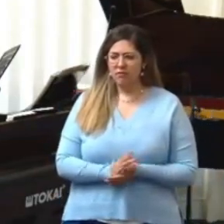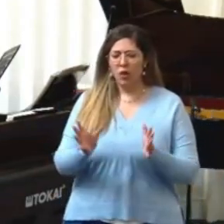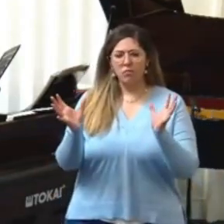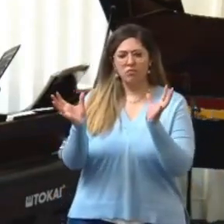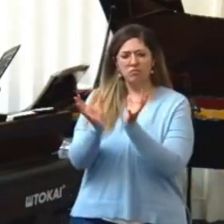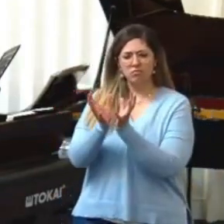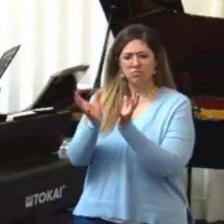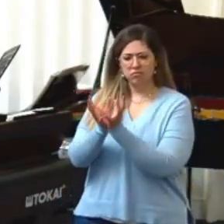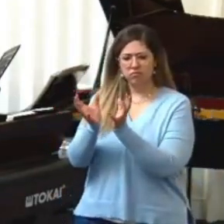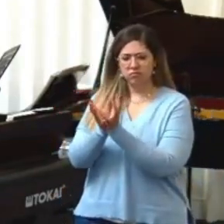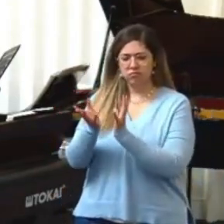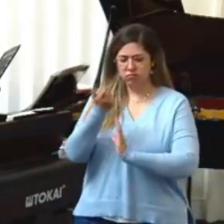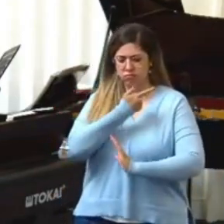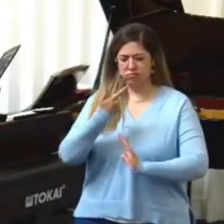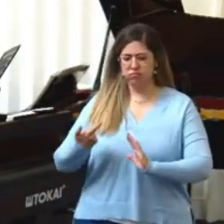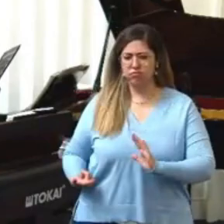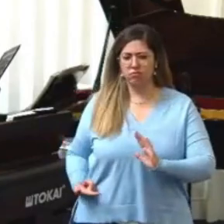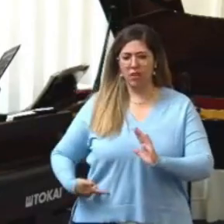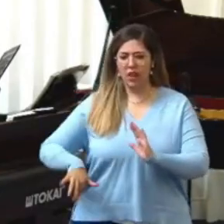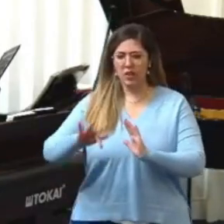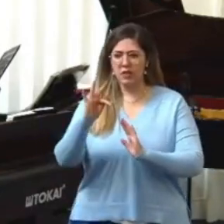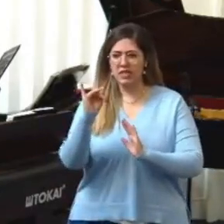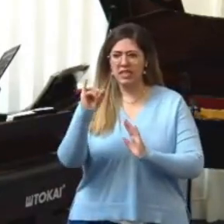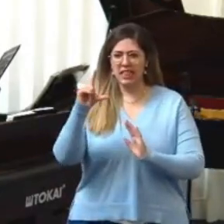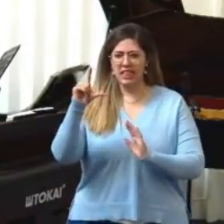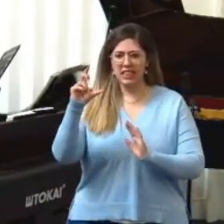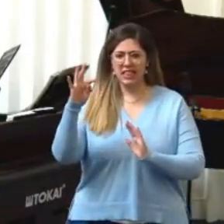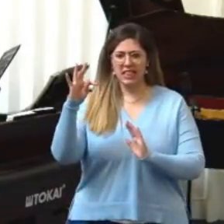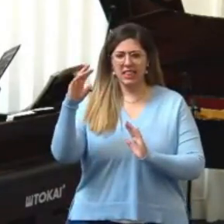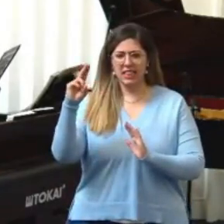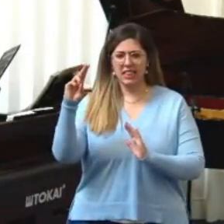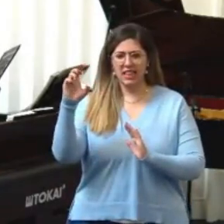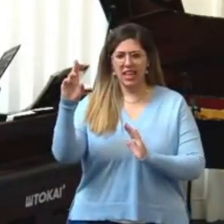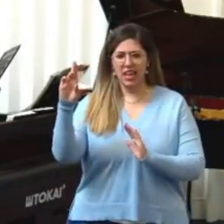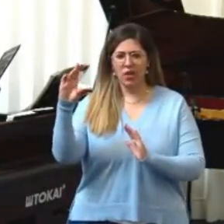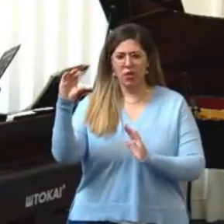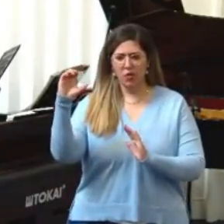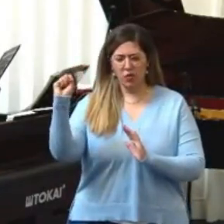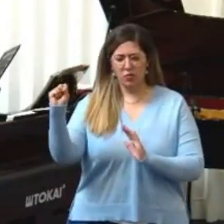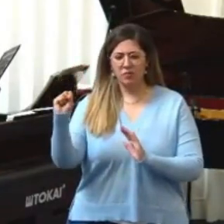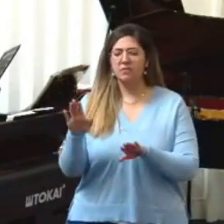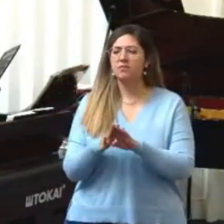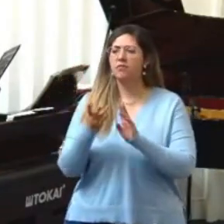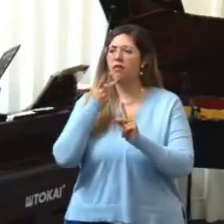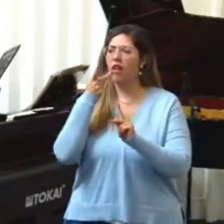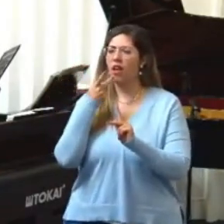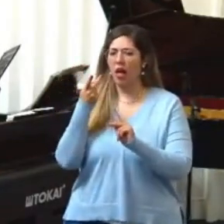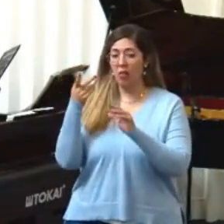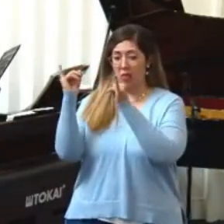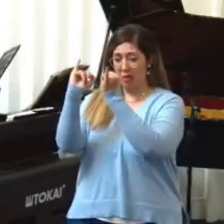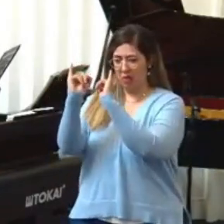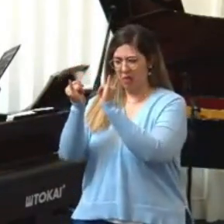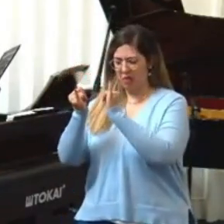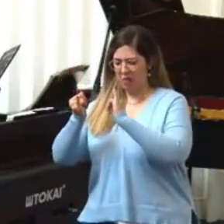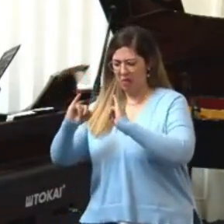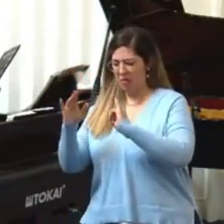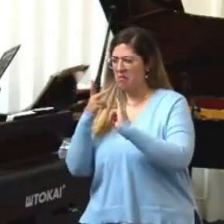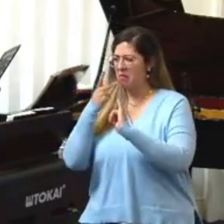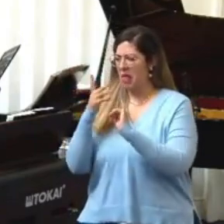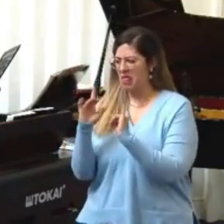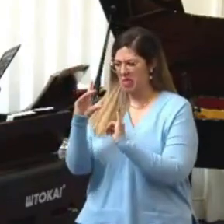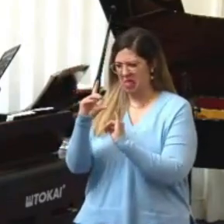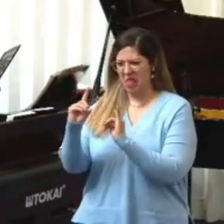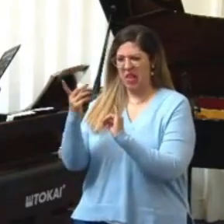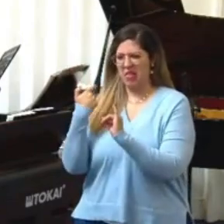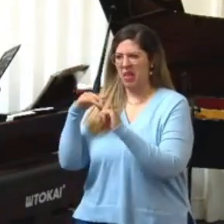sacrifício ao seu deus, Dagom, e para se alegrar. Diziam: o nosso Deus